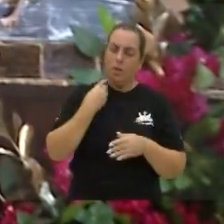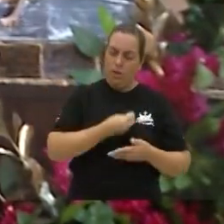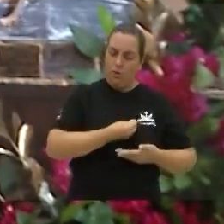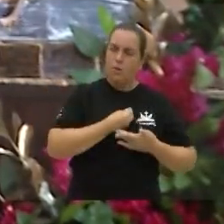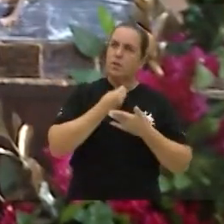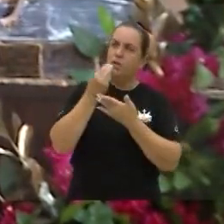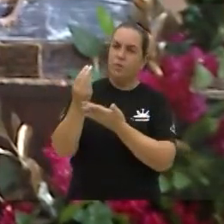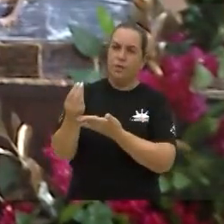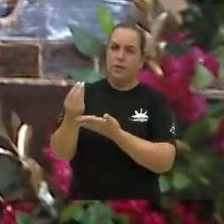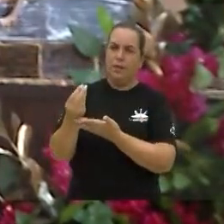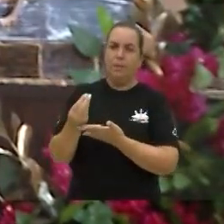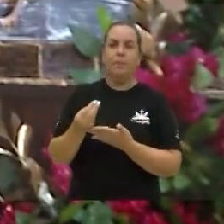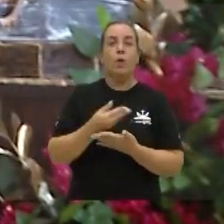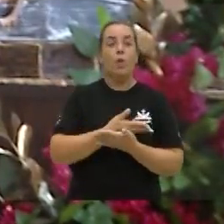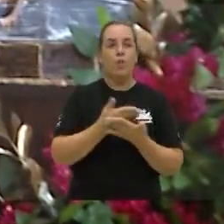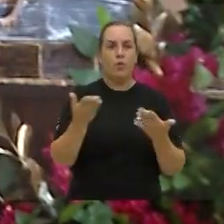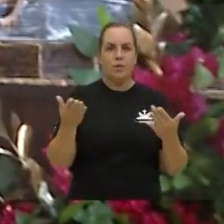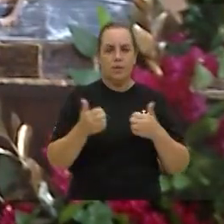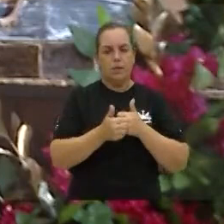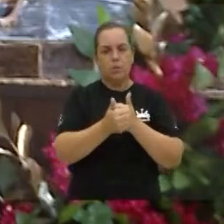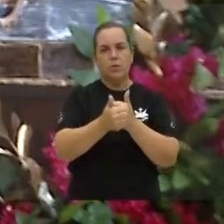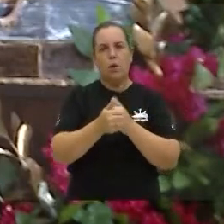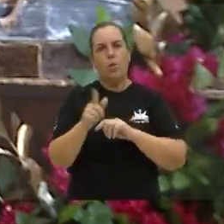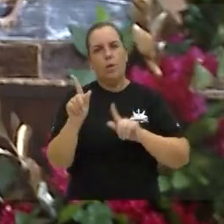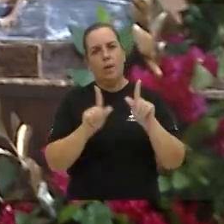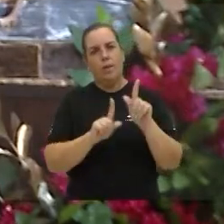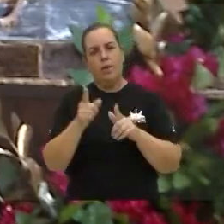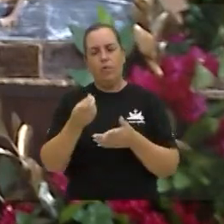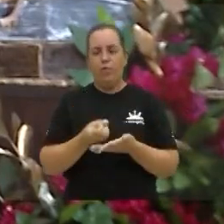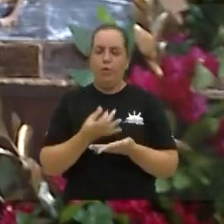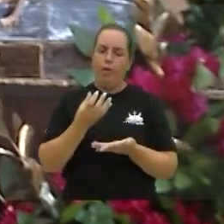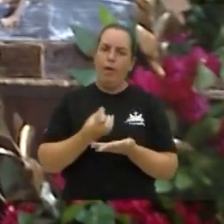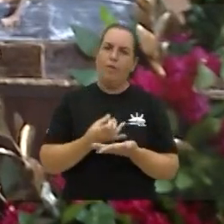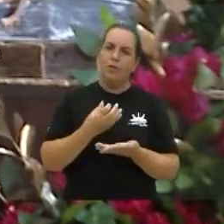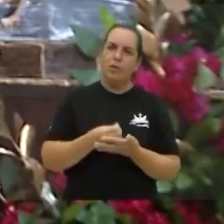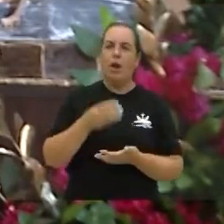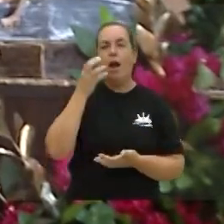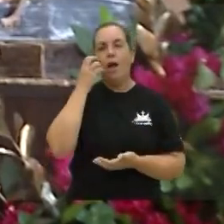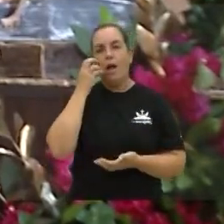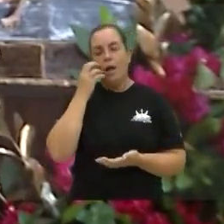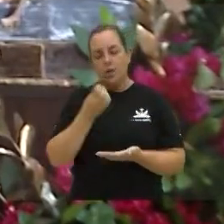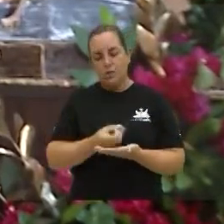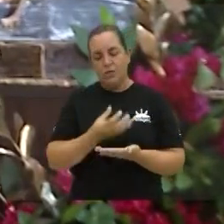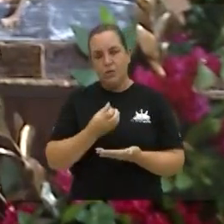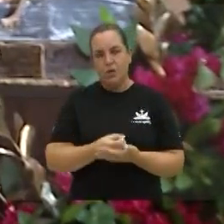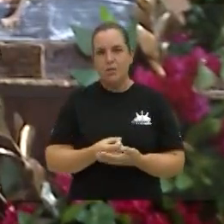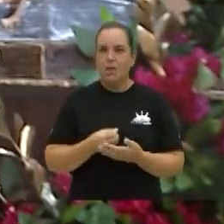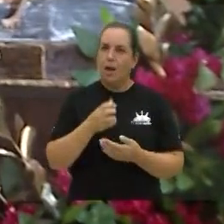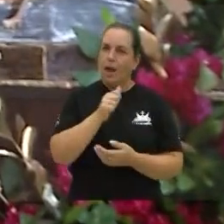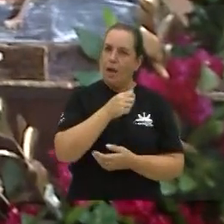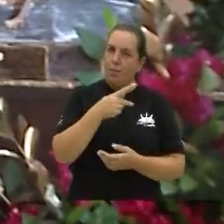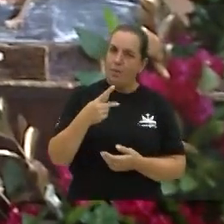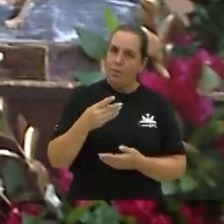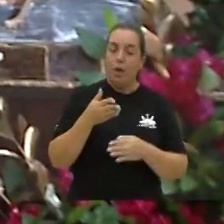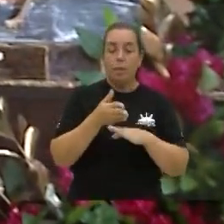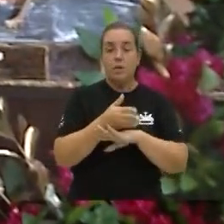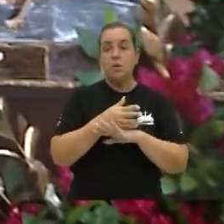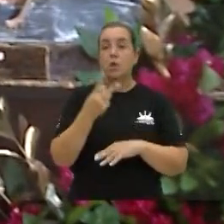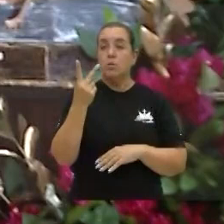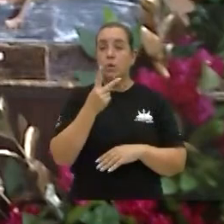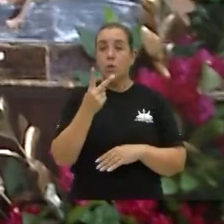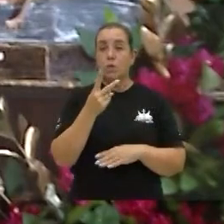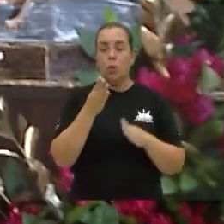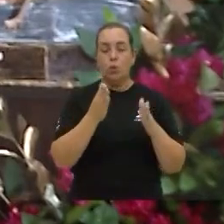vida. Você que nos acompanha pelos meios de comunicação, participe da segunda etapa da campanha